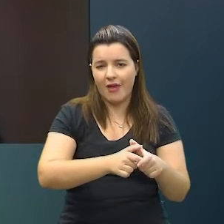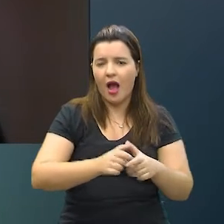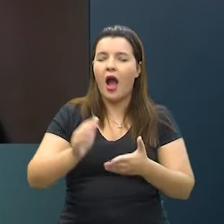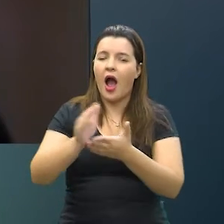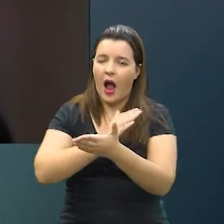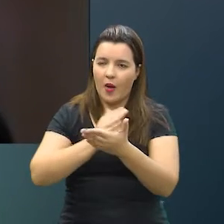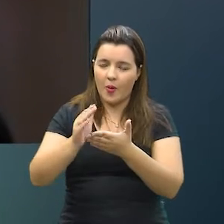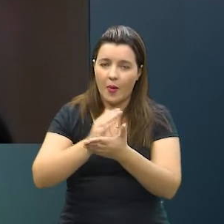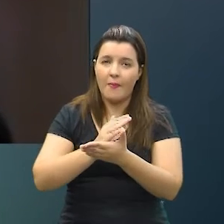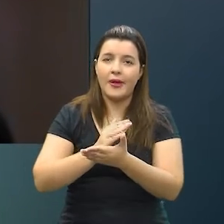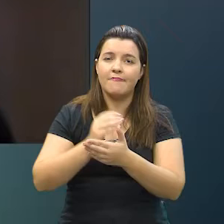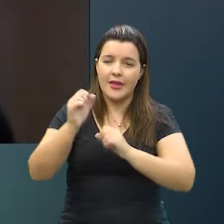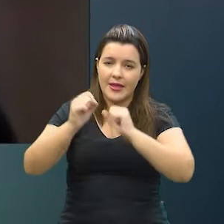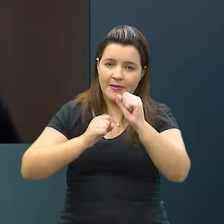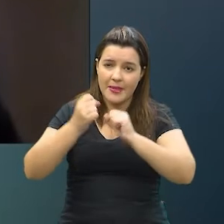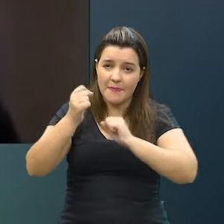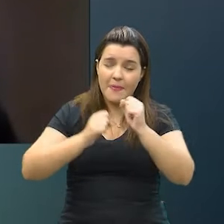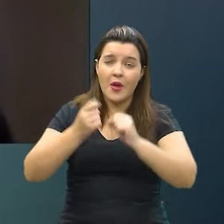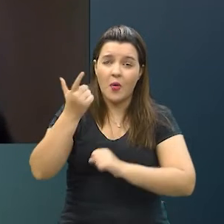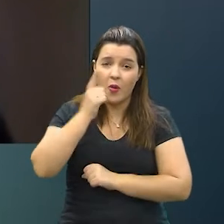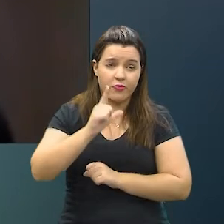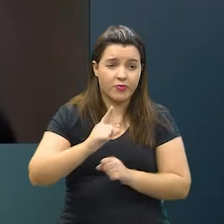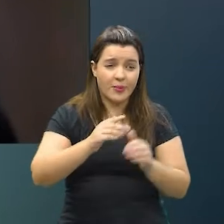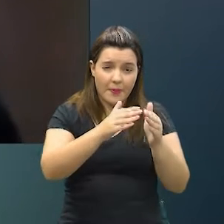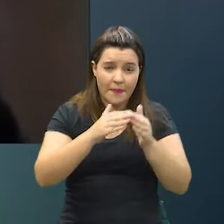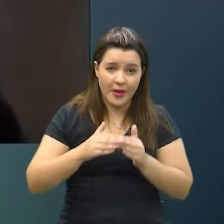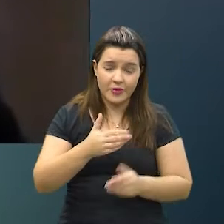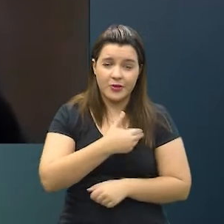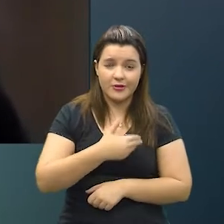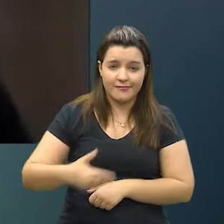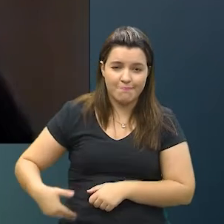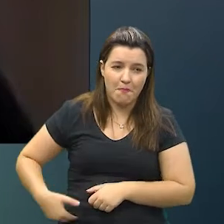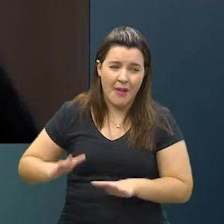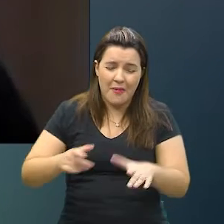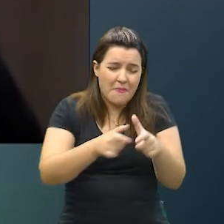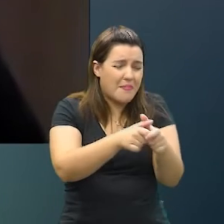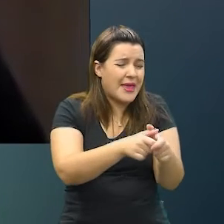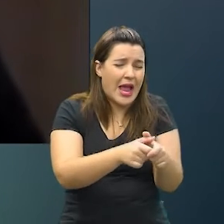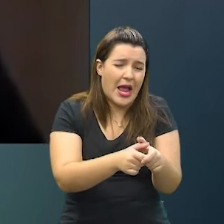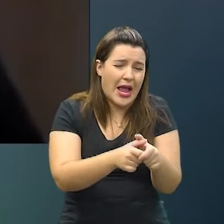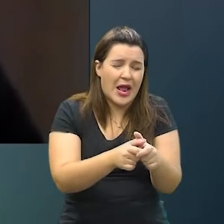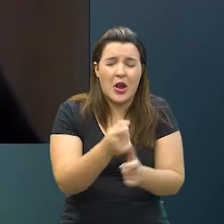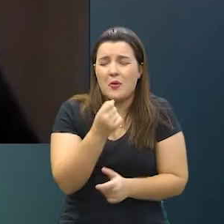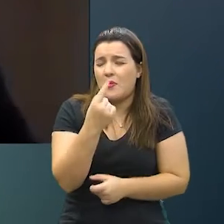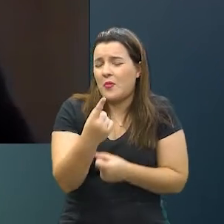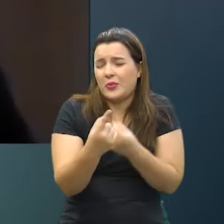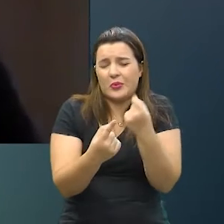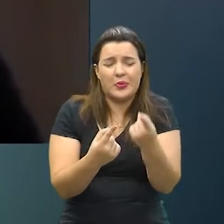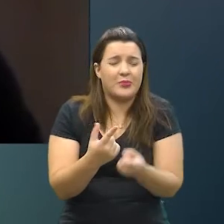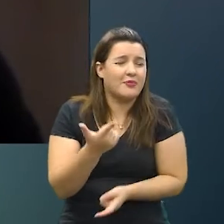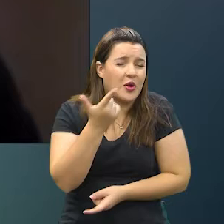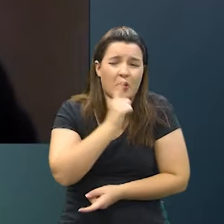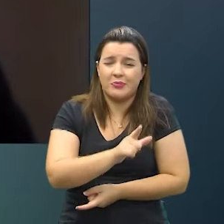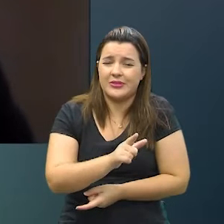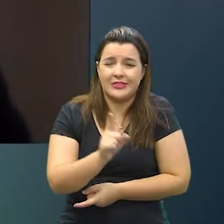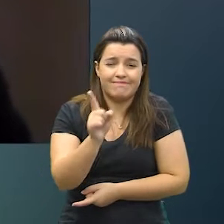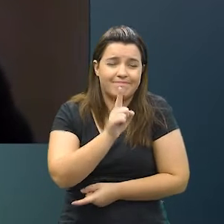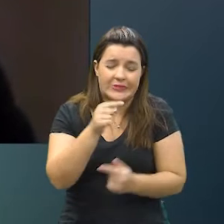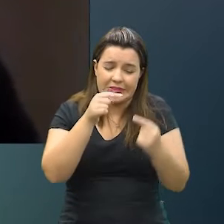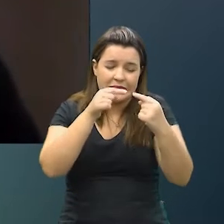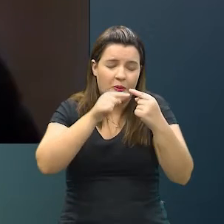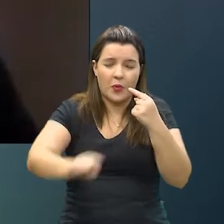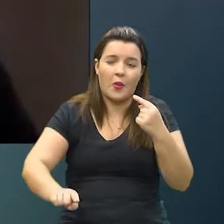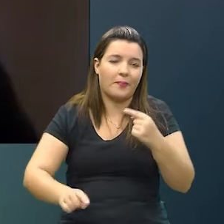conseguiram receber esse programa do governo, do Pronamp, mas a pequena lá na ponta, são poucas que